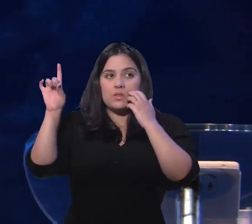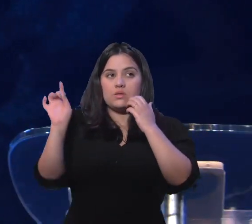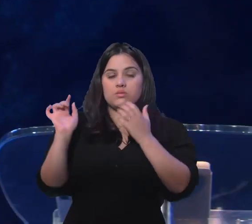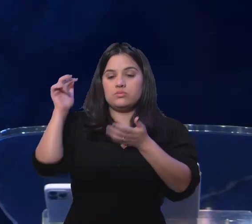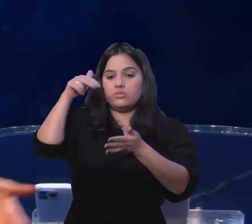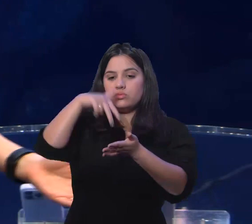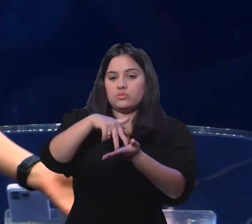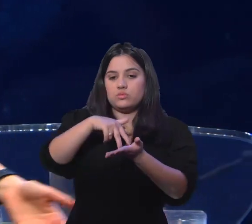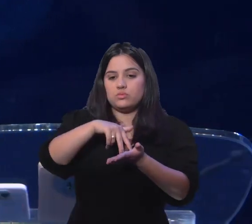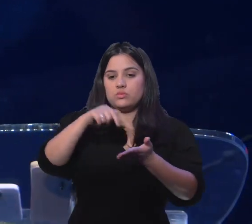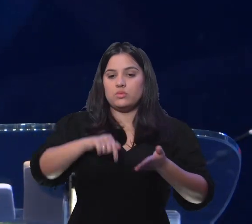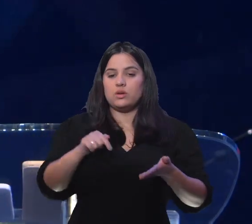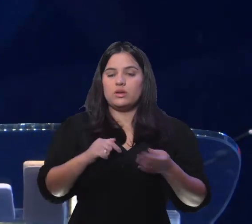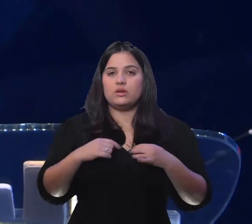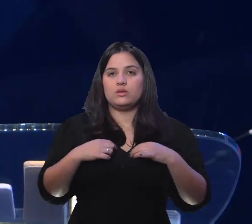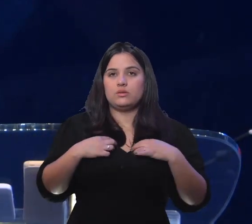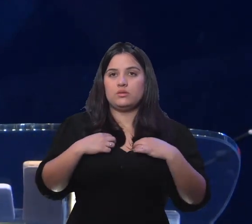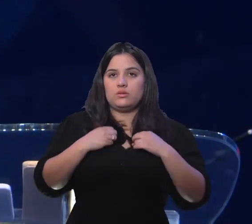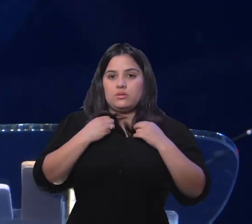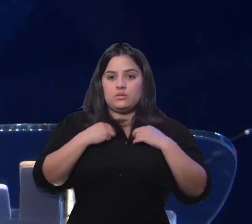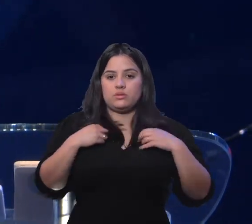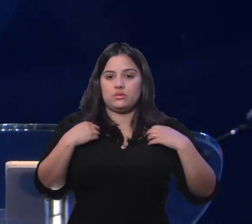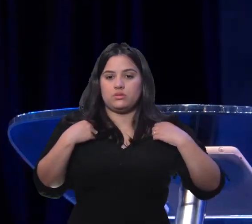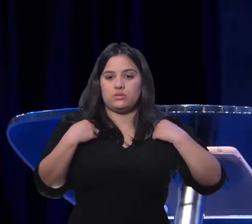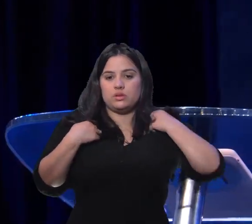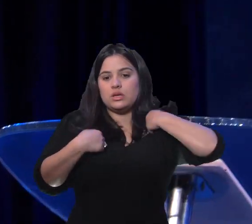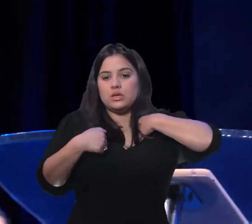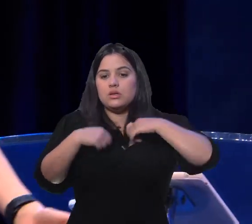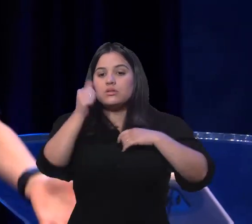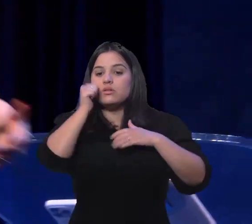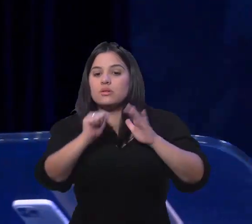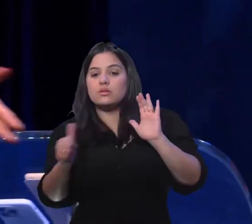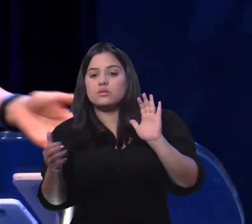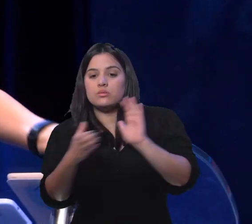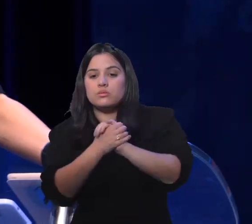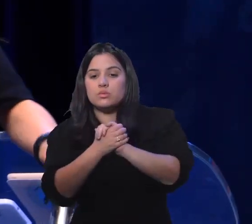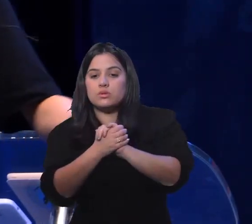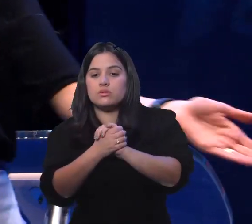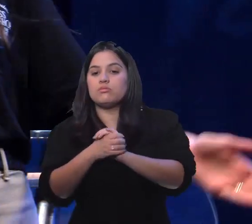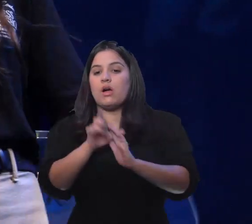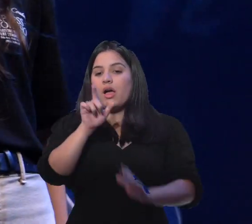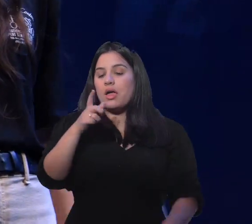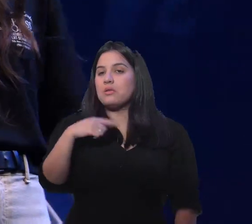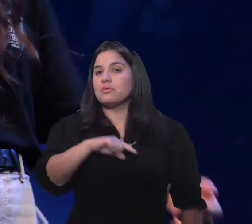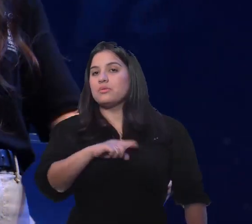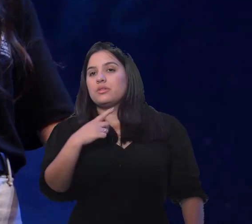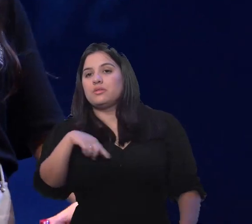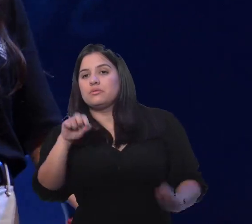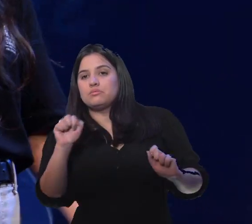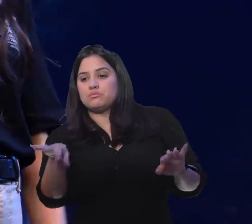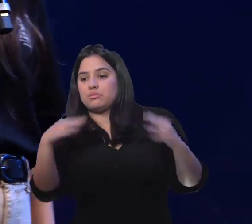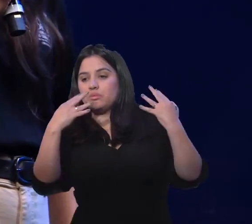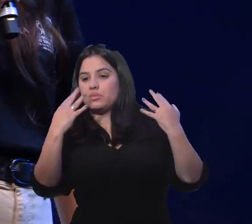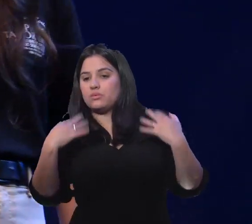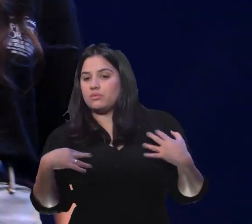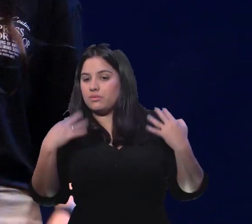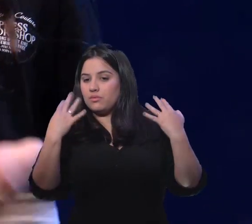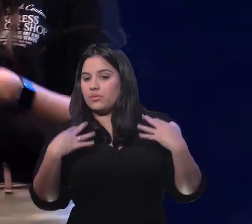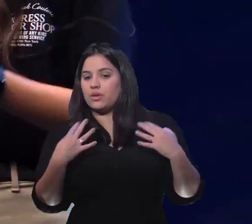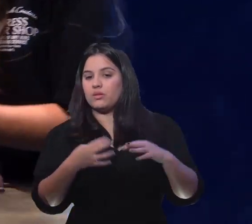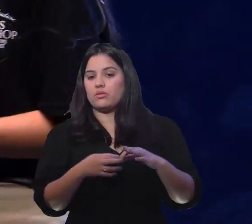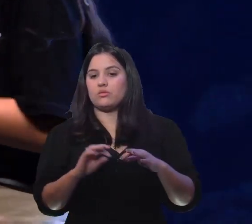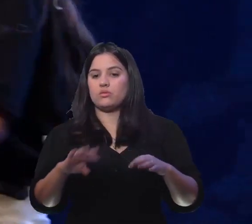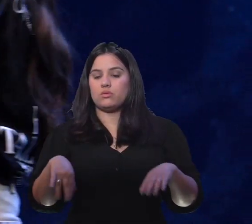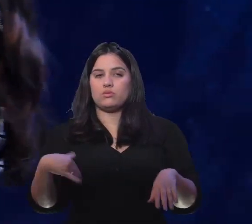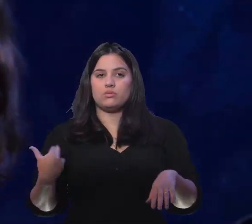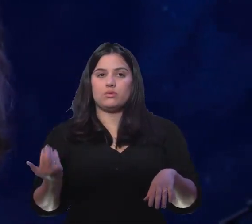em que eu, né, tipo, sendo esposa do pastor Tarek e tal, querendo ou não, né, tamo aí, né, vocês me veem e tal, os adolescentes,